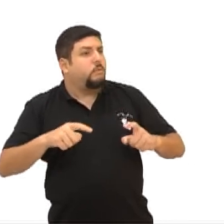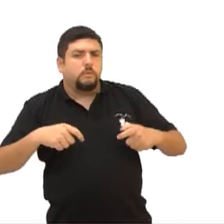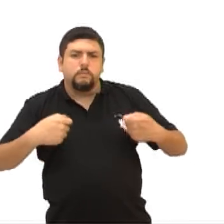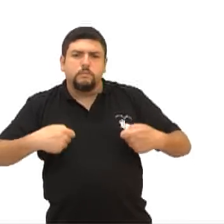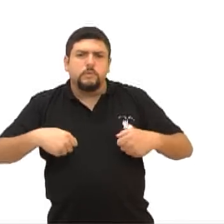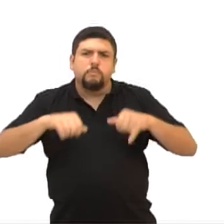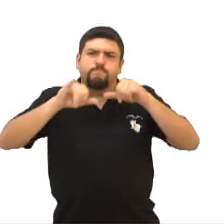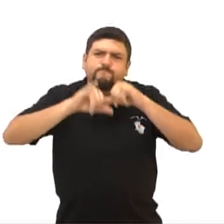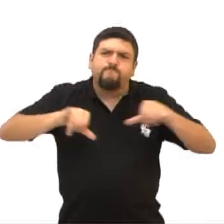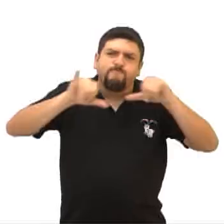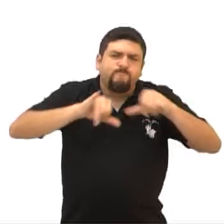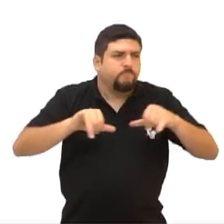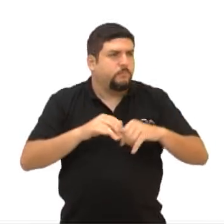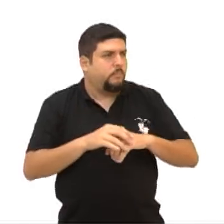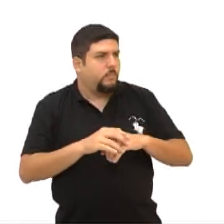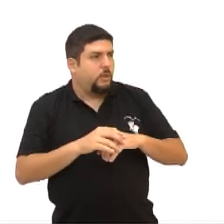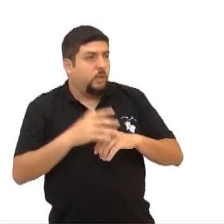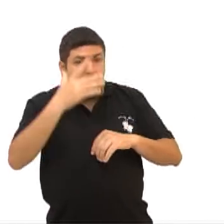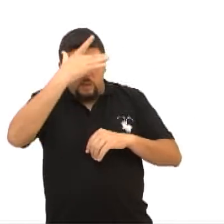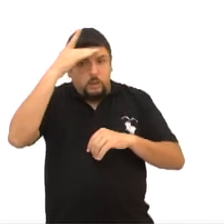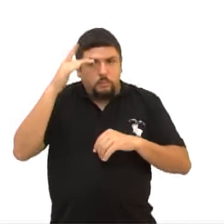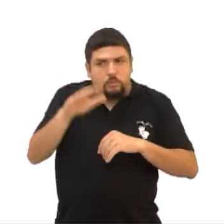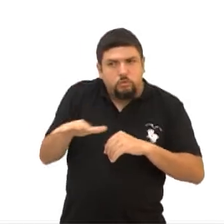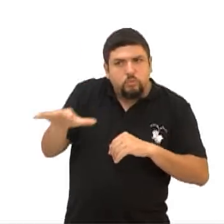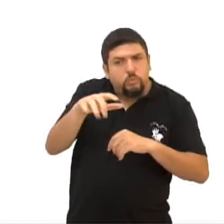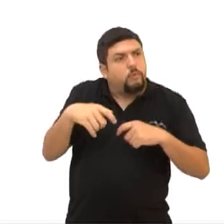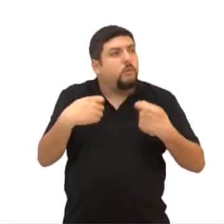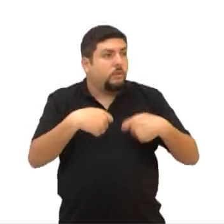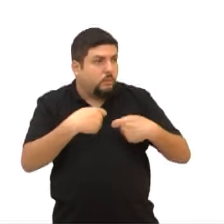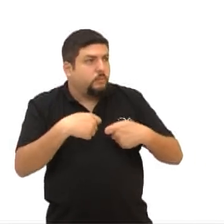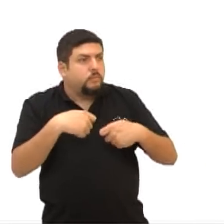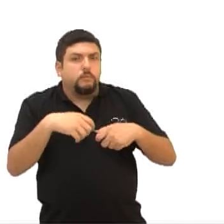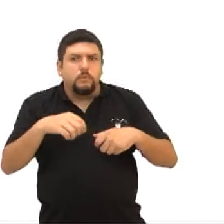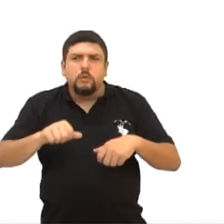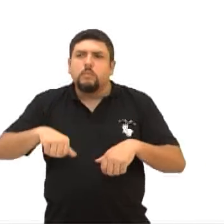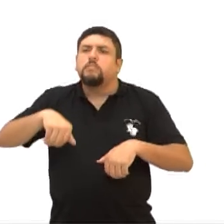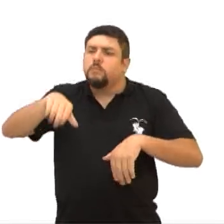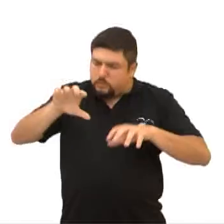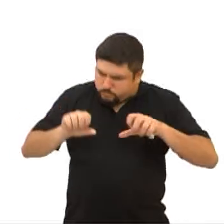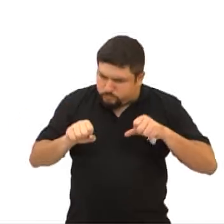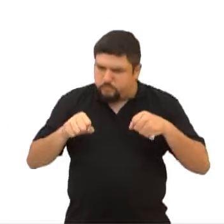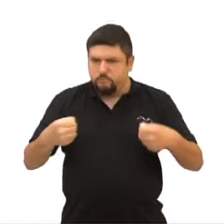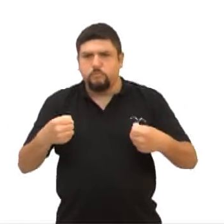difundido. As pessoas precisam colaborar mais ainda.